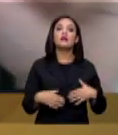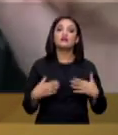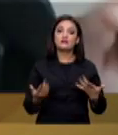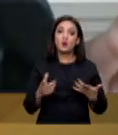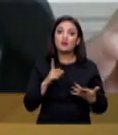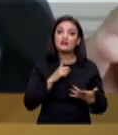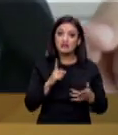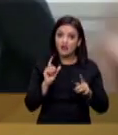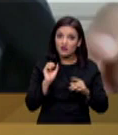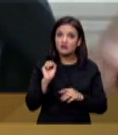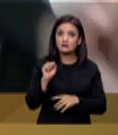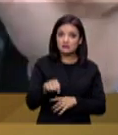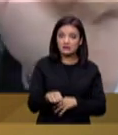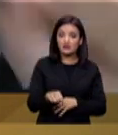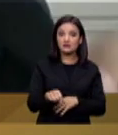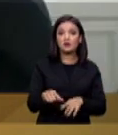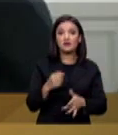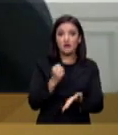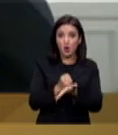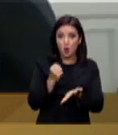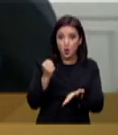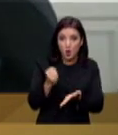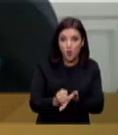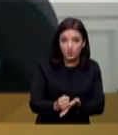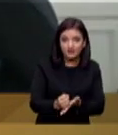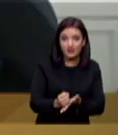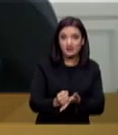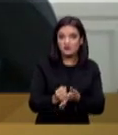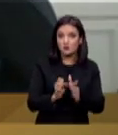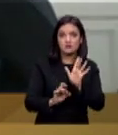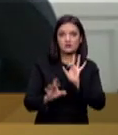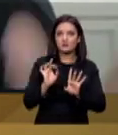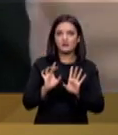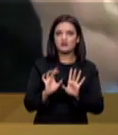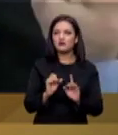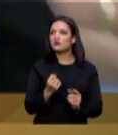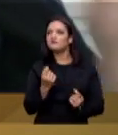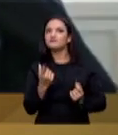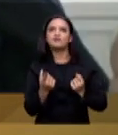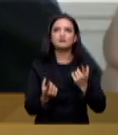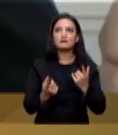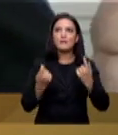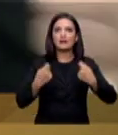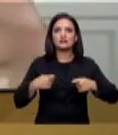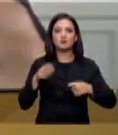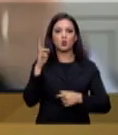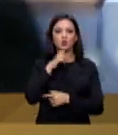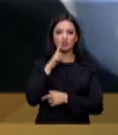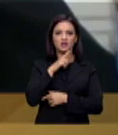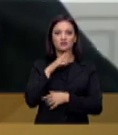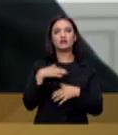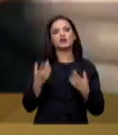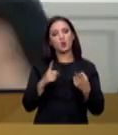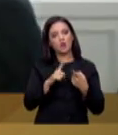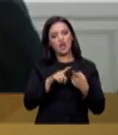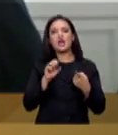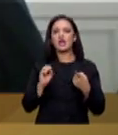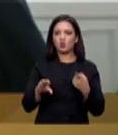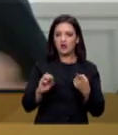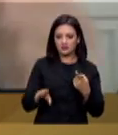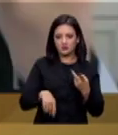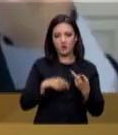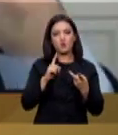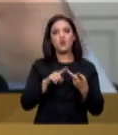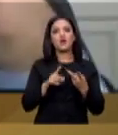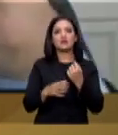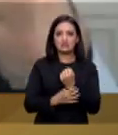contratação excepcional nos termos do que o artigo 37 permite. A área é de educação, é de